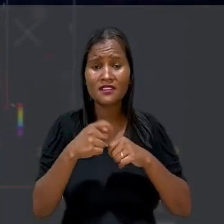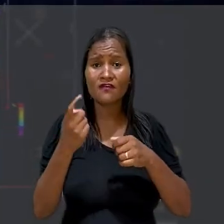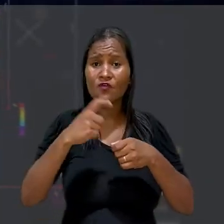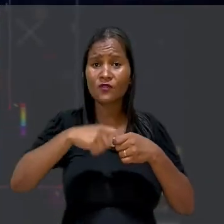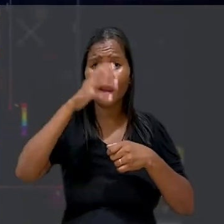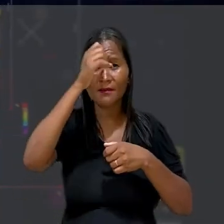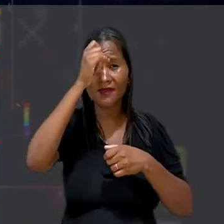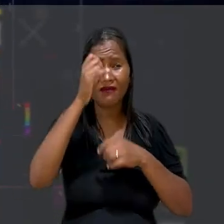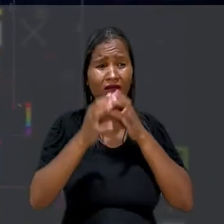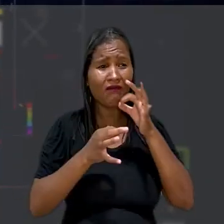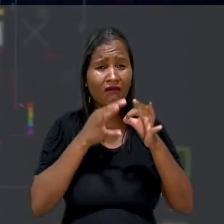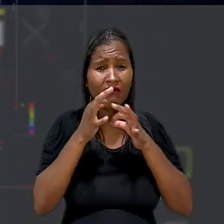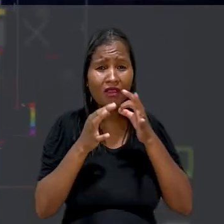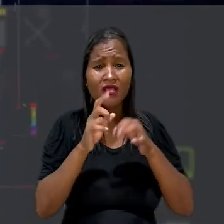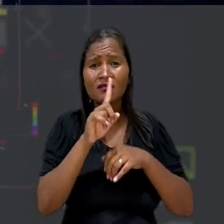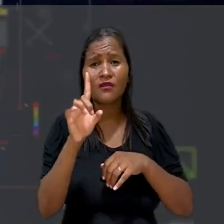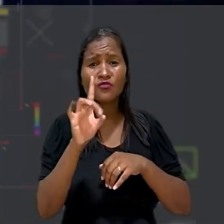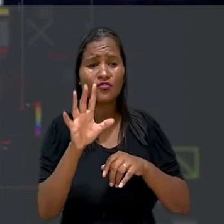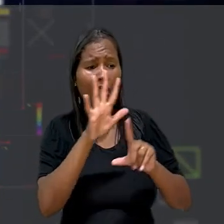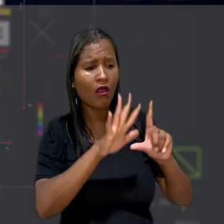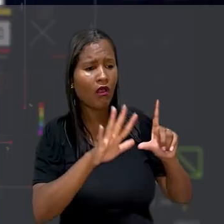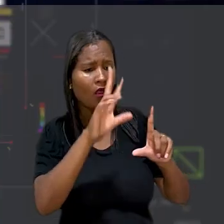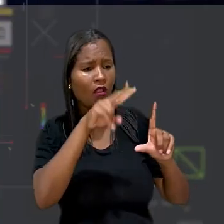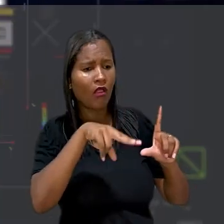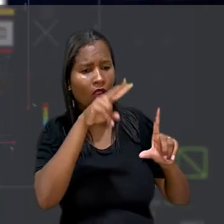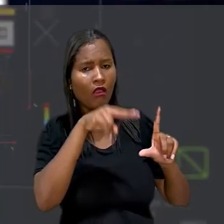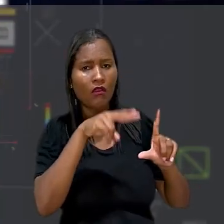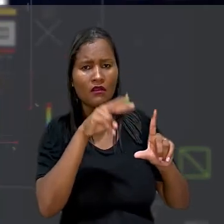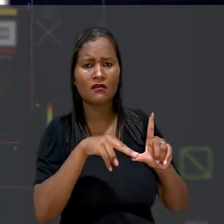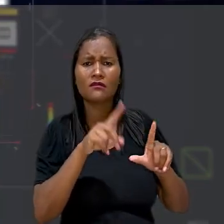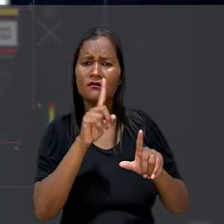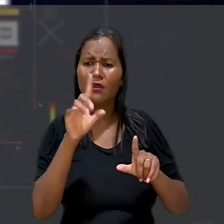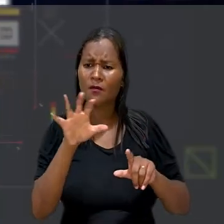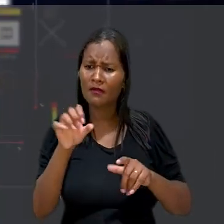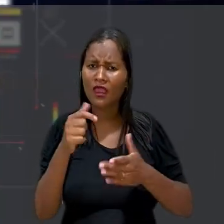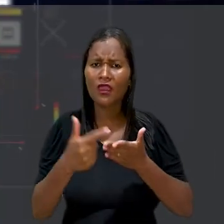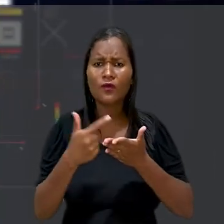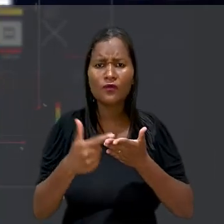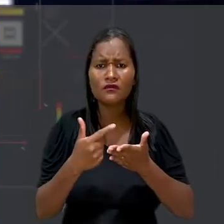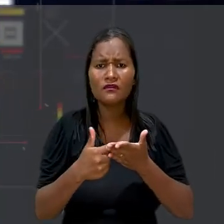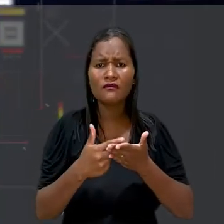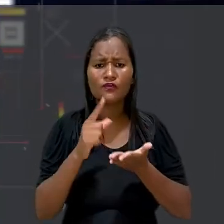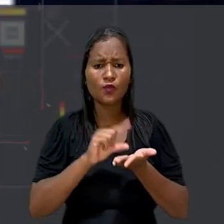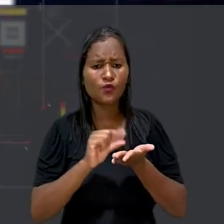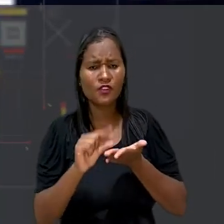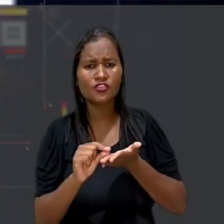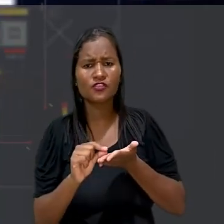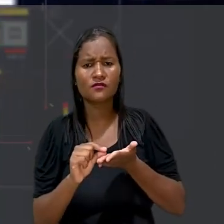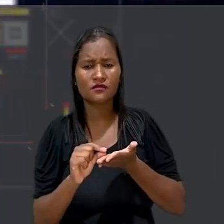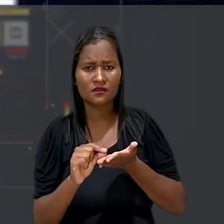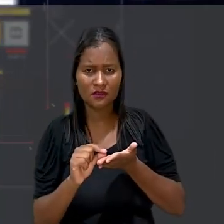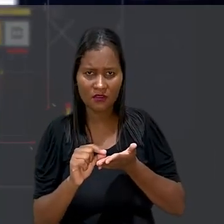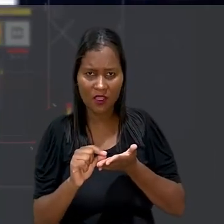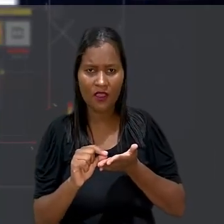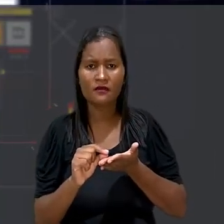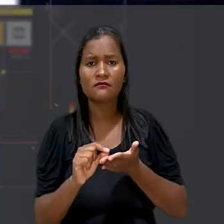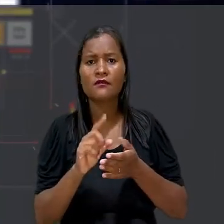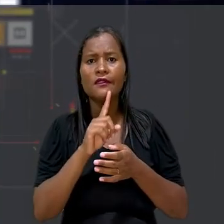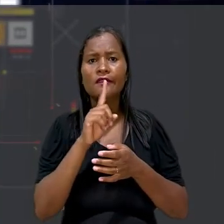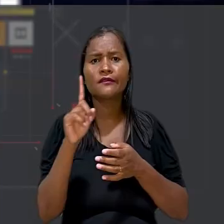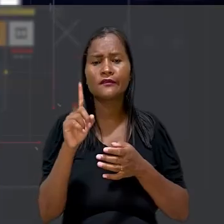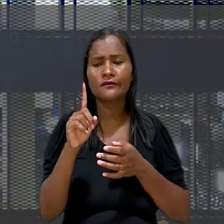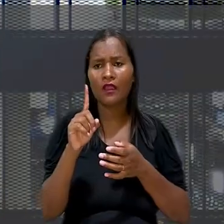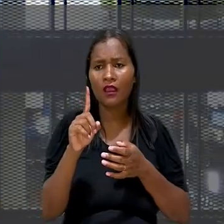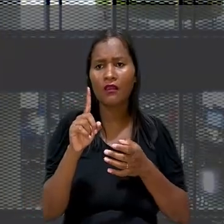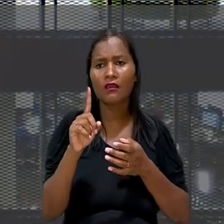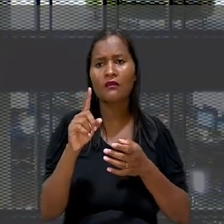No lugar de ficar lendo plataforma A, B, C ou D disponível na internet, pega um livro, pega um artigo, e não entrar numa vala comum de entender que o